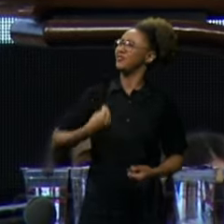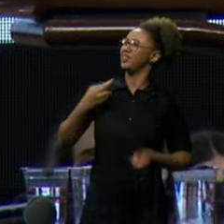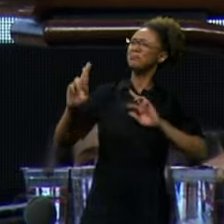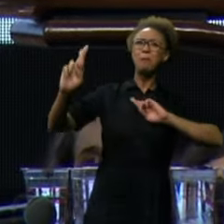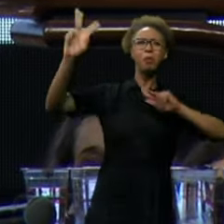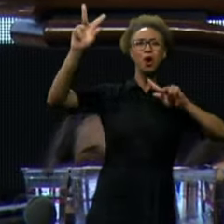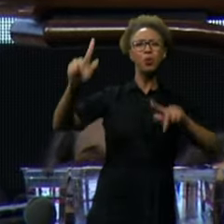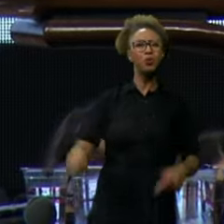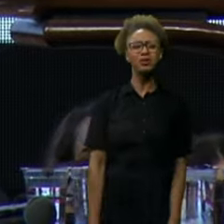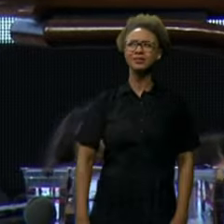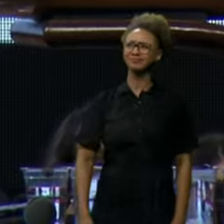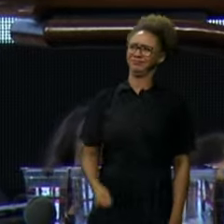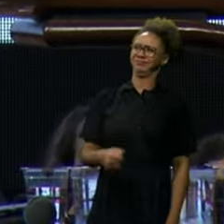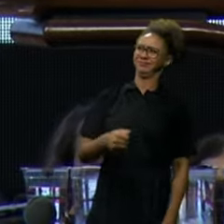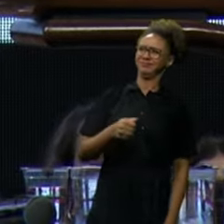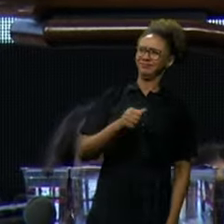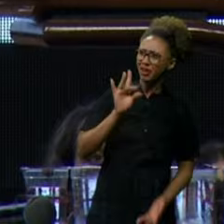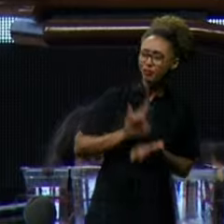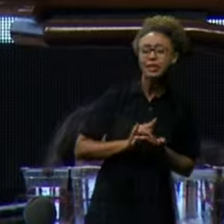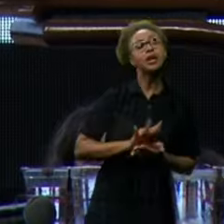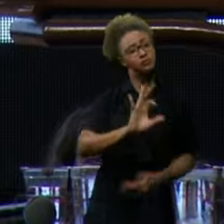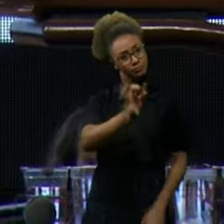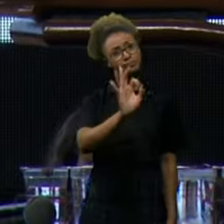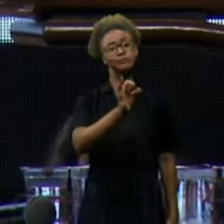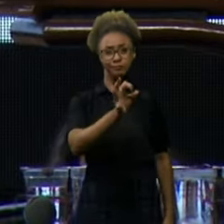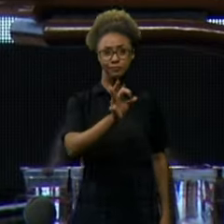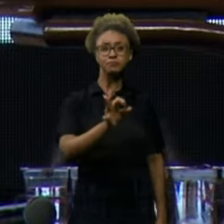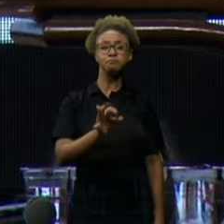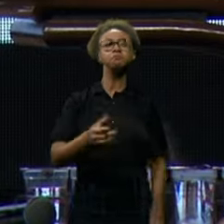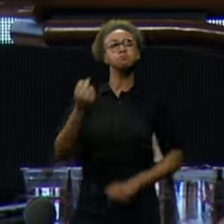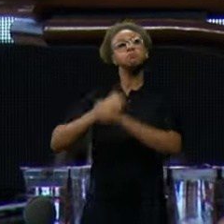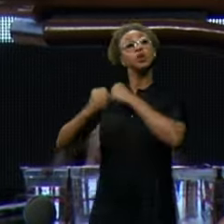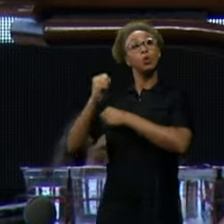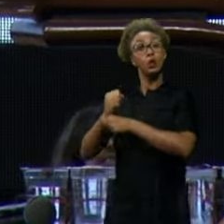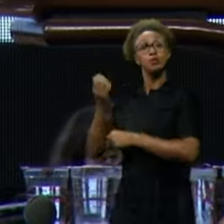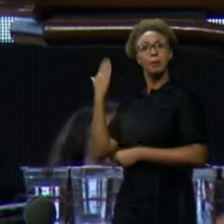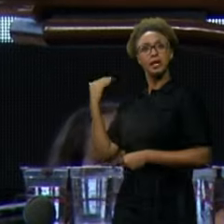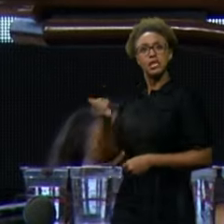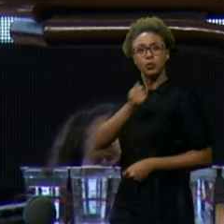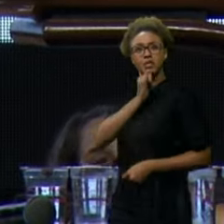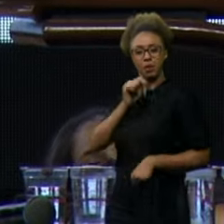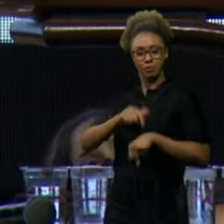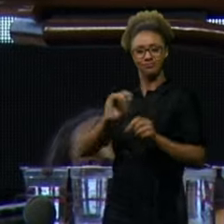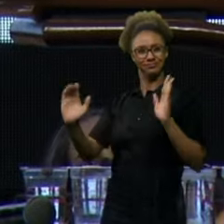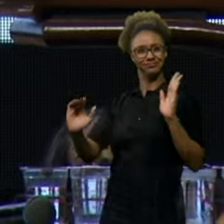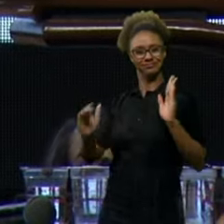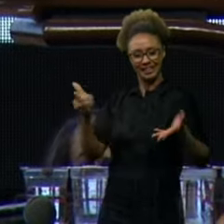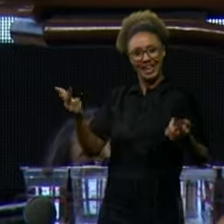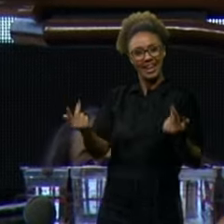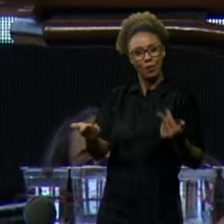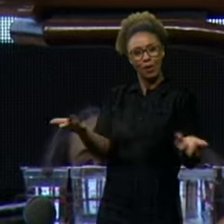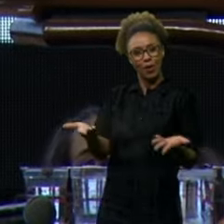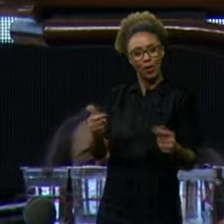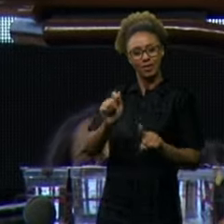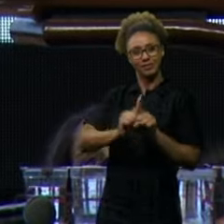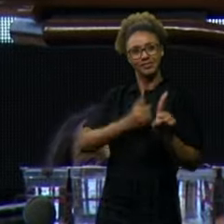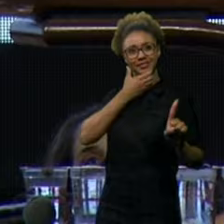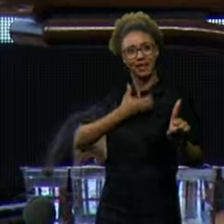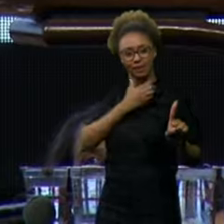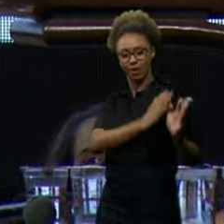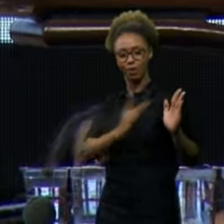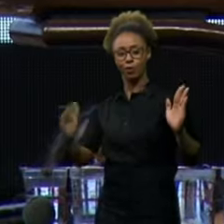da nossa que não parece nem verdade mas é uma realidade né No ano passado por exemplo nessa mesma época em dezembro no Natal